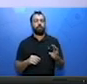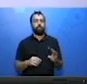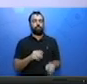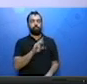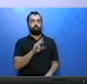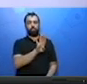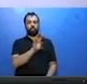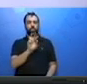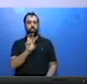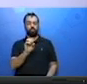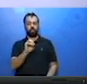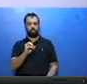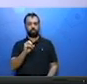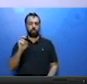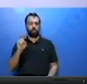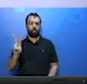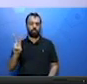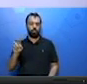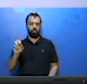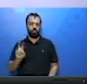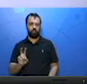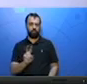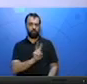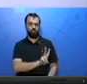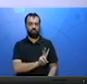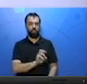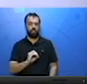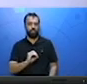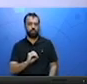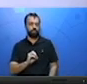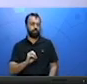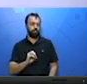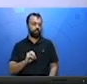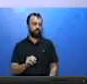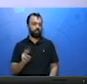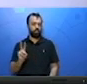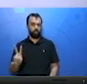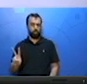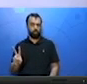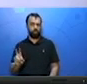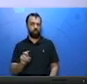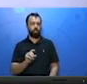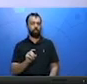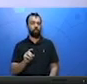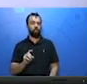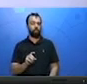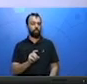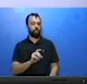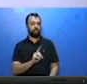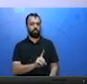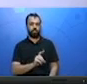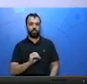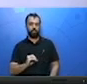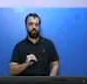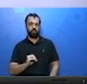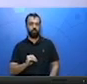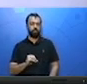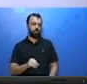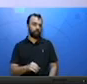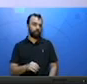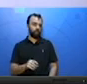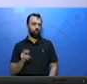20. Coloco o 20 aqui embaixo. Também escolho 2. 20 dividido por 2 dá